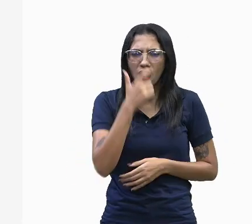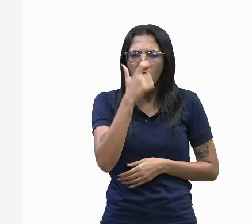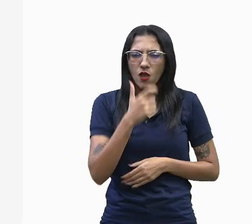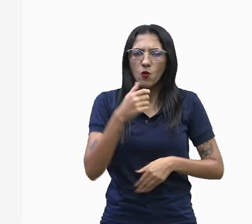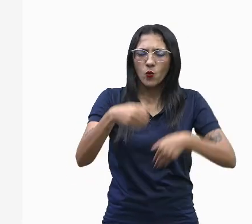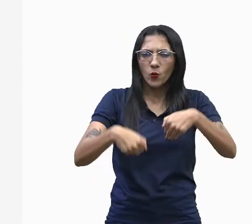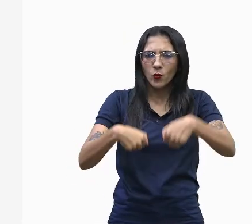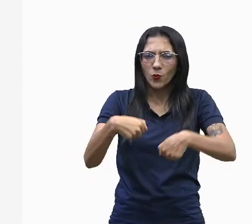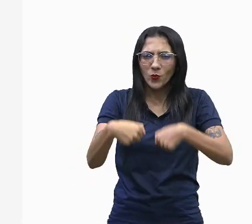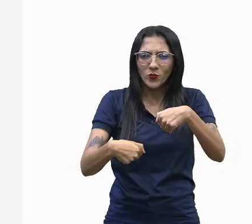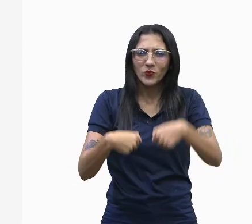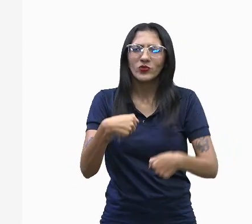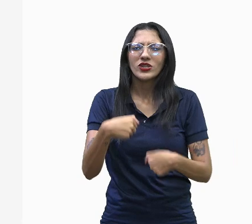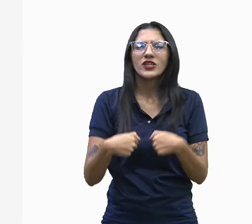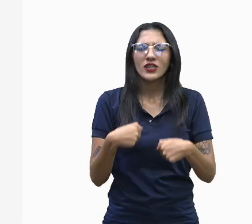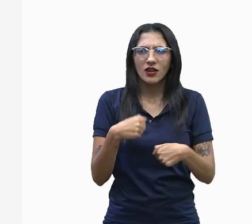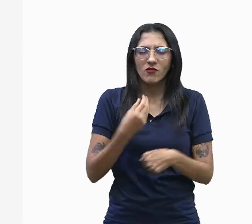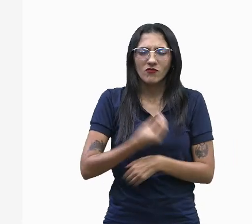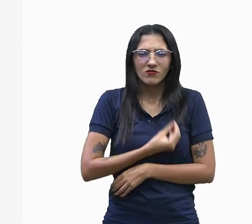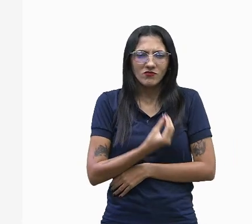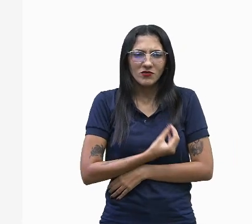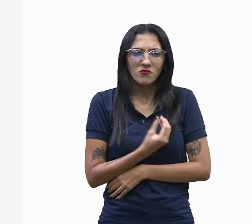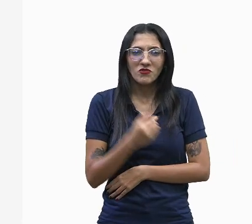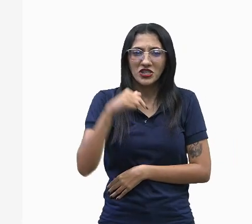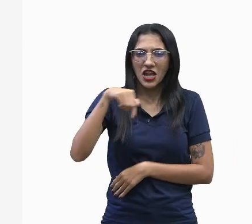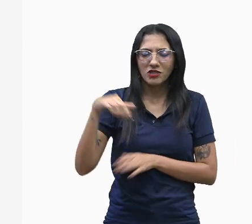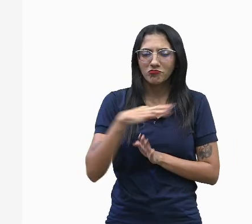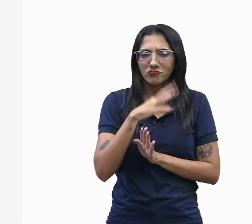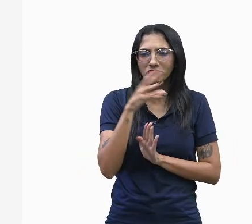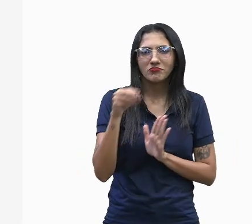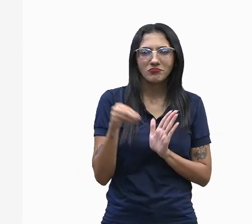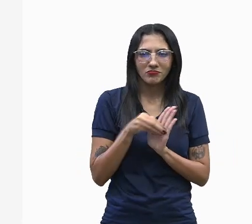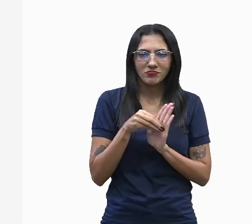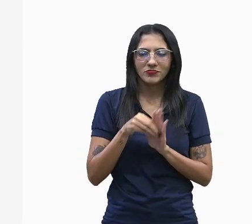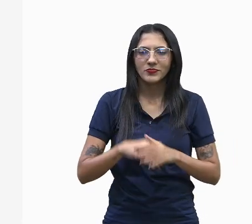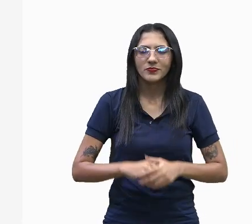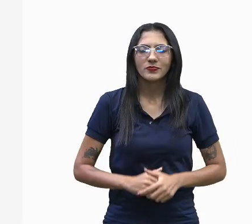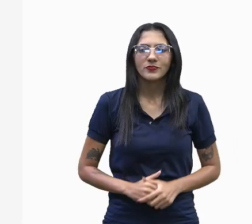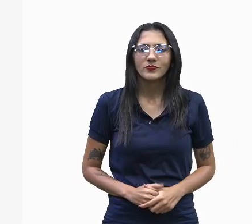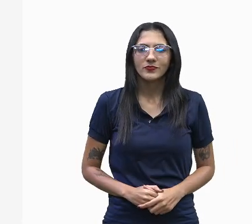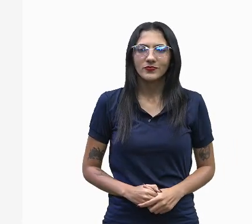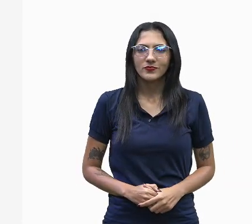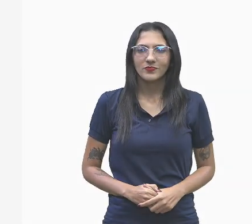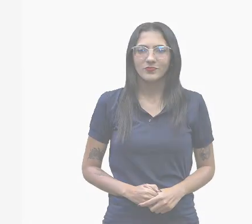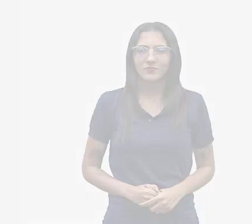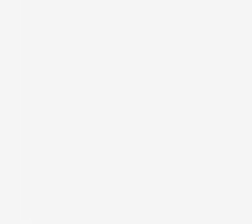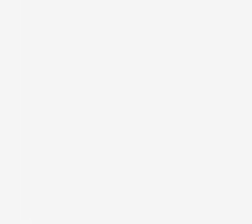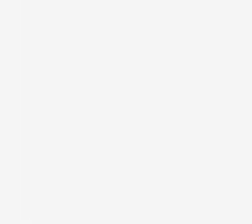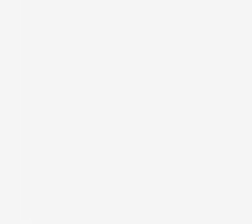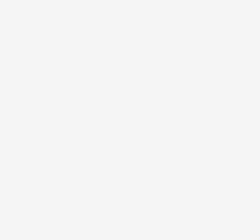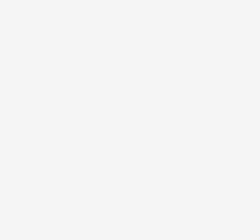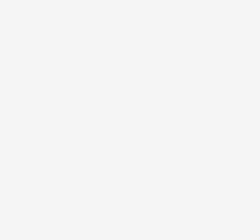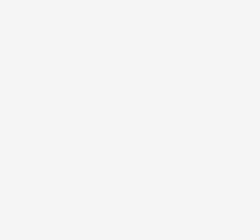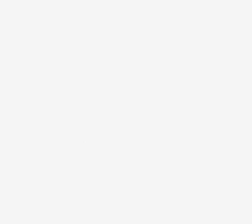curupira gerado em bicho. Aí nós temos que esse trecho, a figura